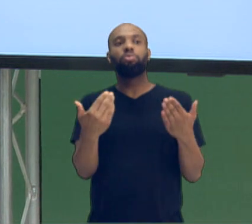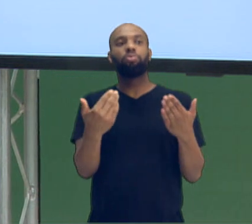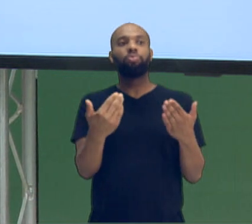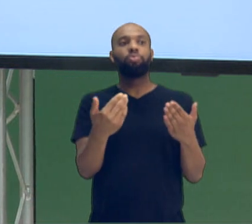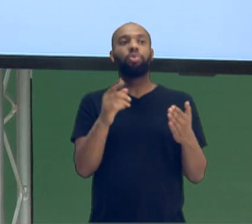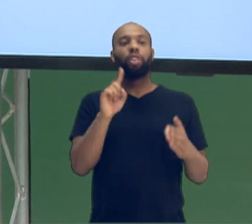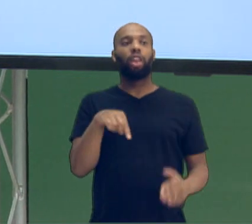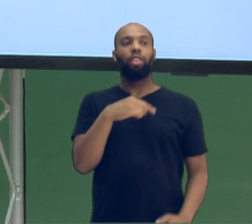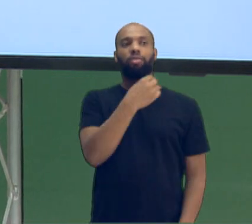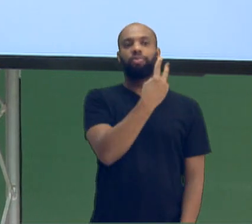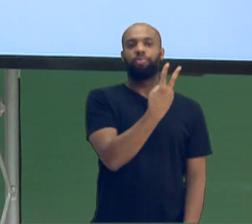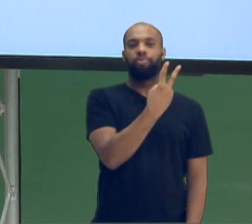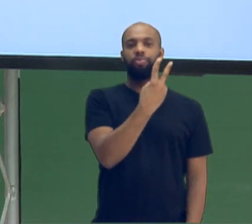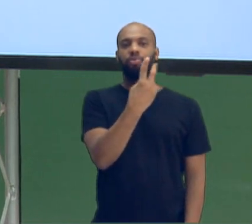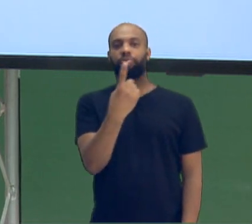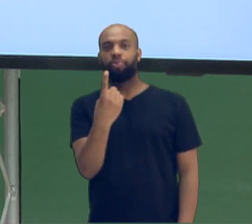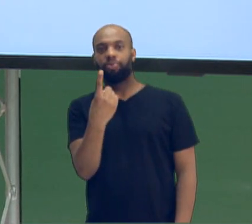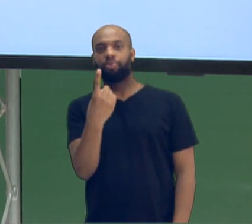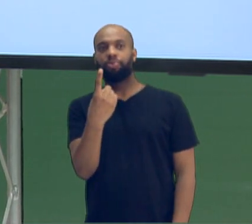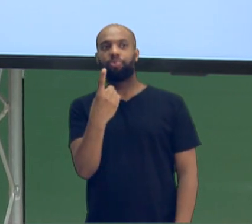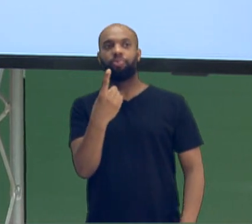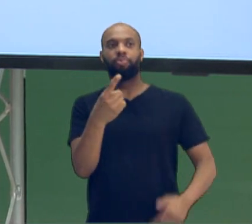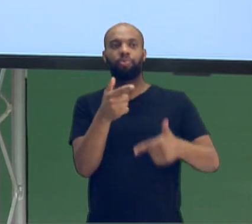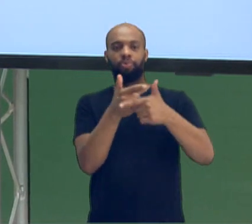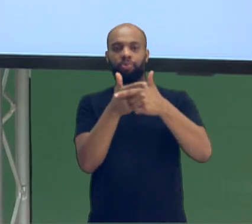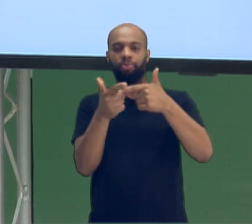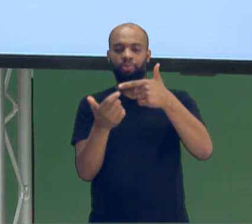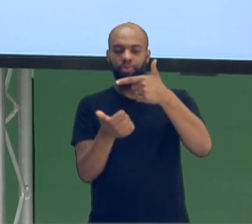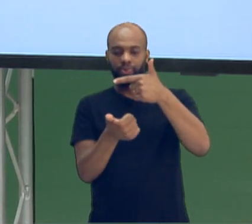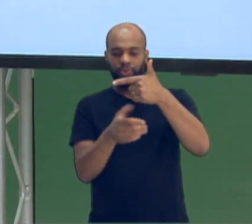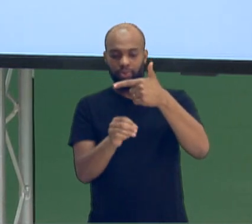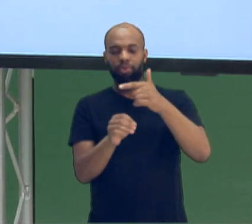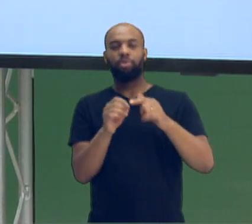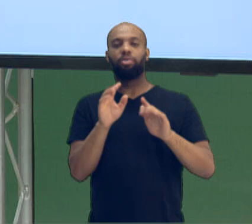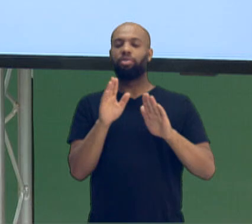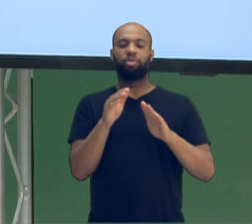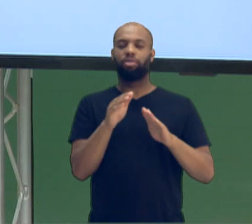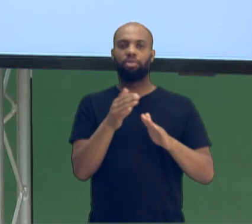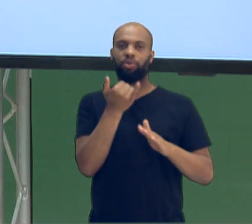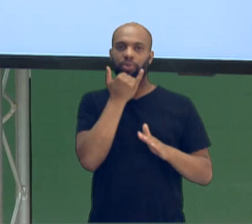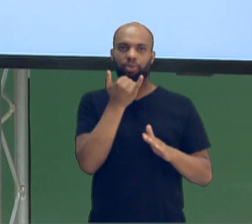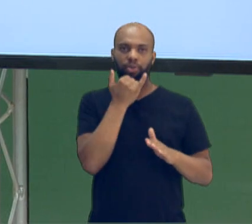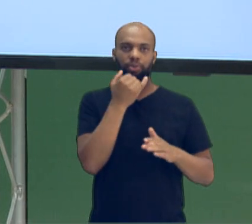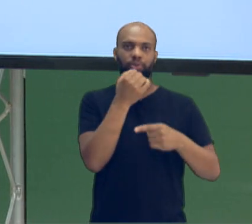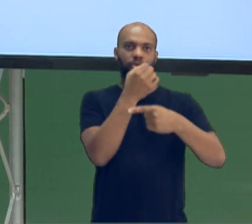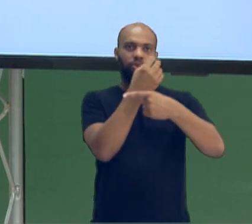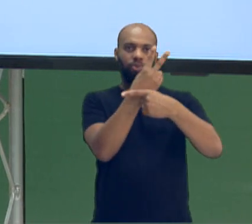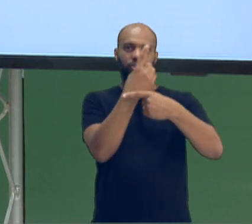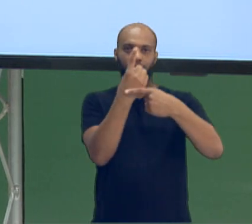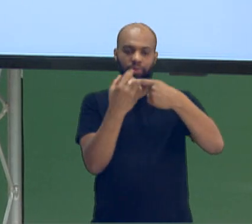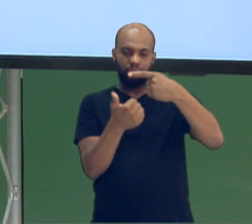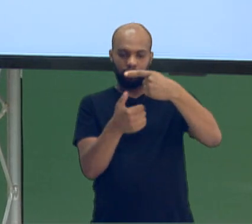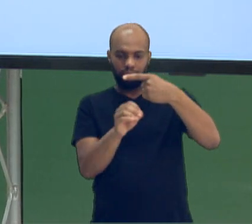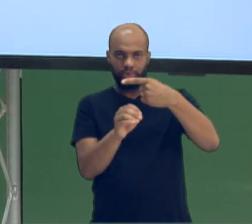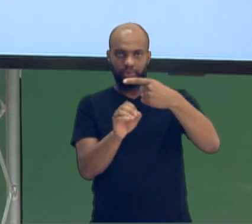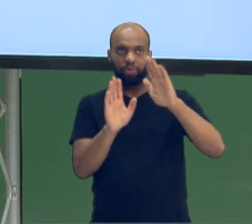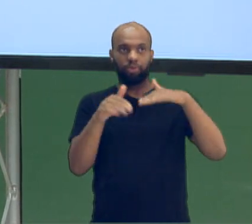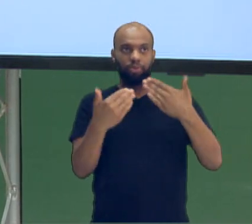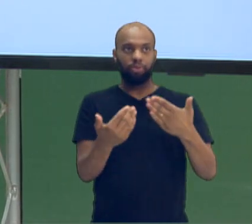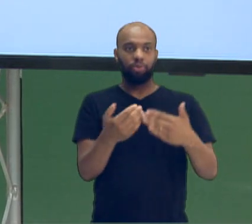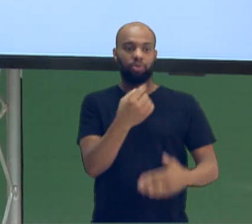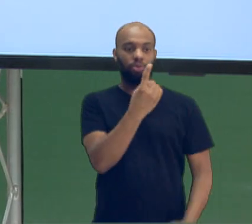Em 21 décimos, certo? Se eu pensar em 1,5, eu estou pensando em